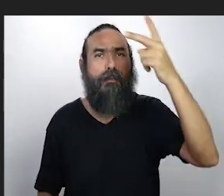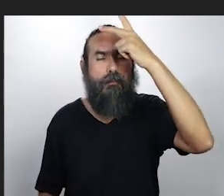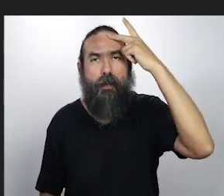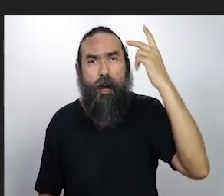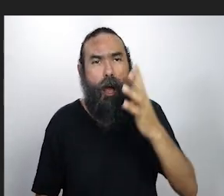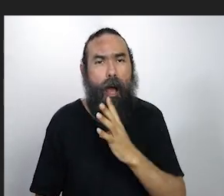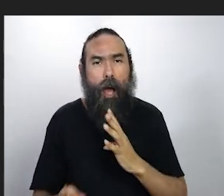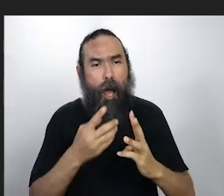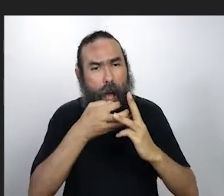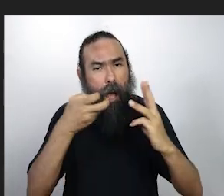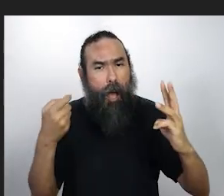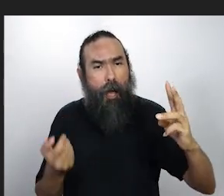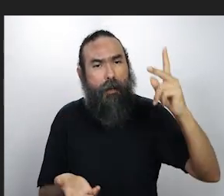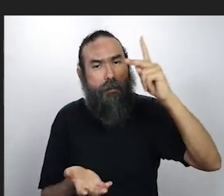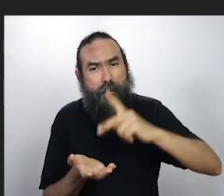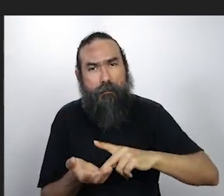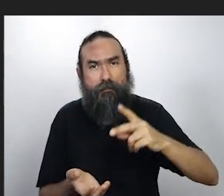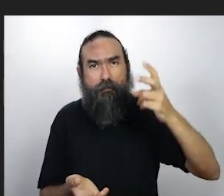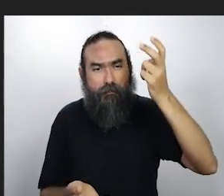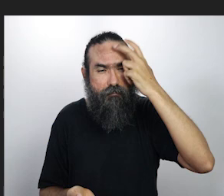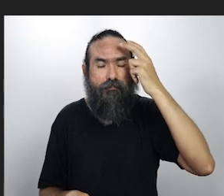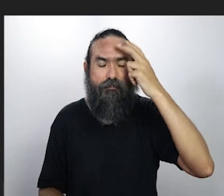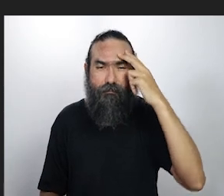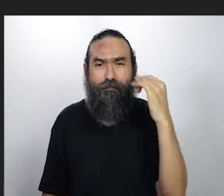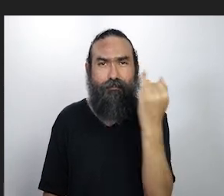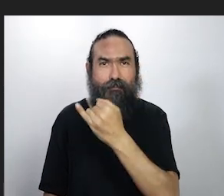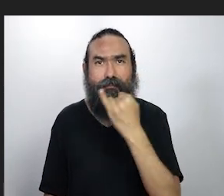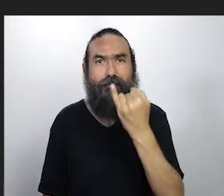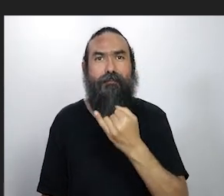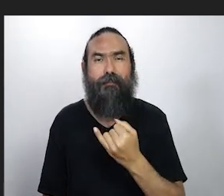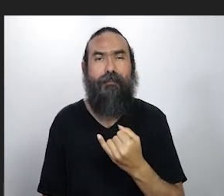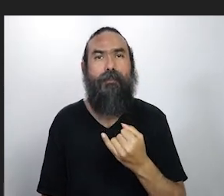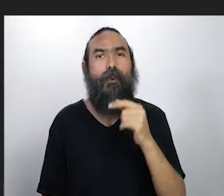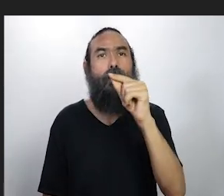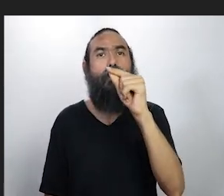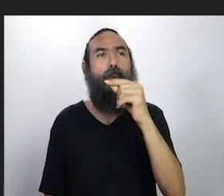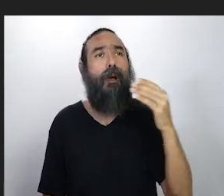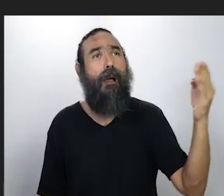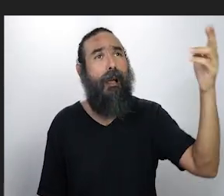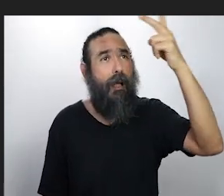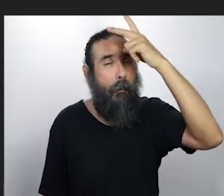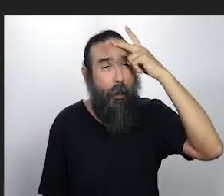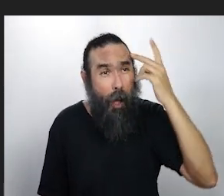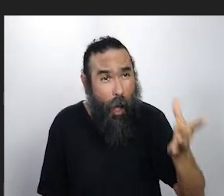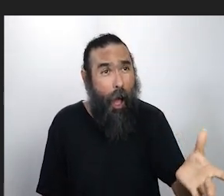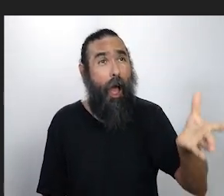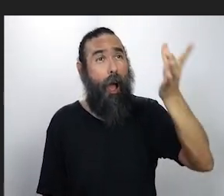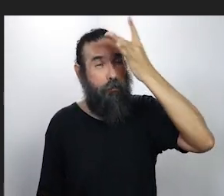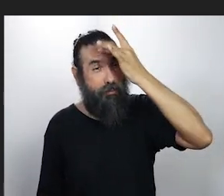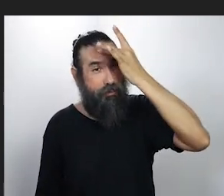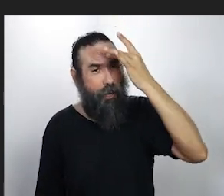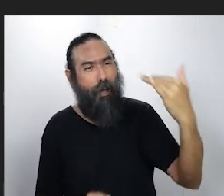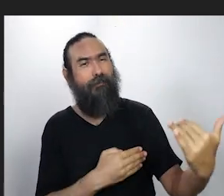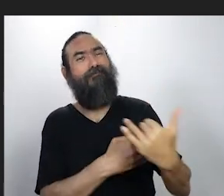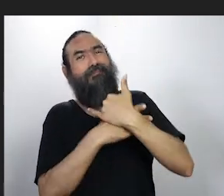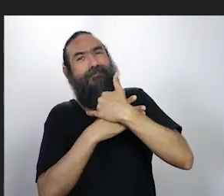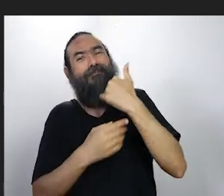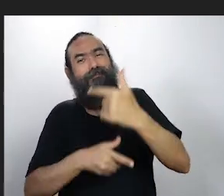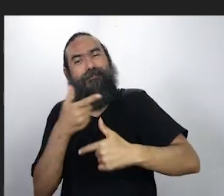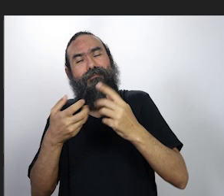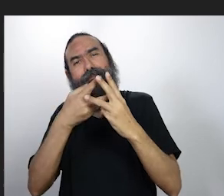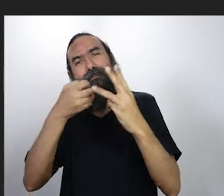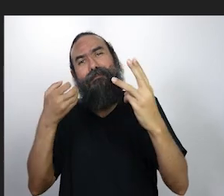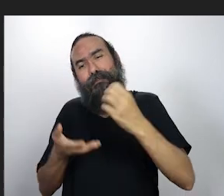quase automaticamente. Na aldeia multiétnica, onde já deve ter passado, vamos calcular, entre 15 e 20 mil pessoas nesses